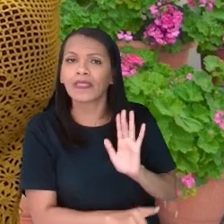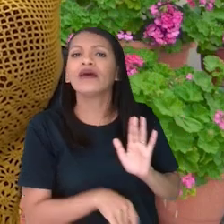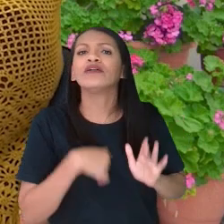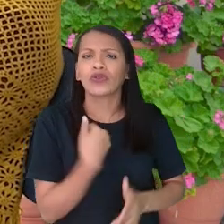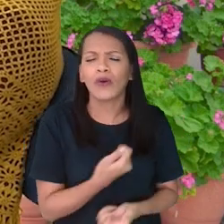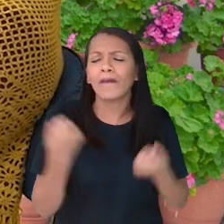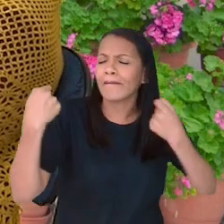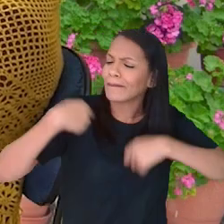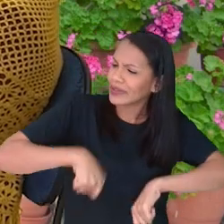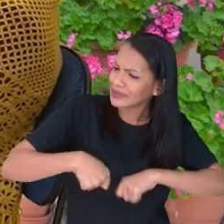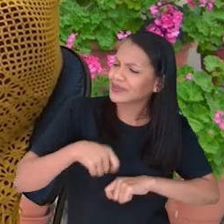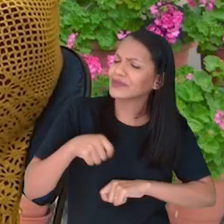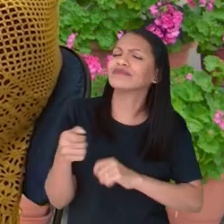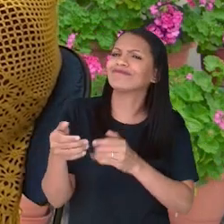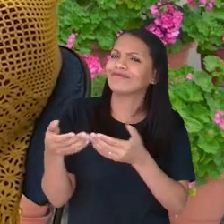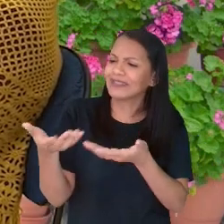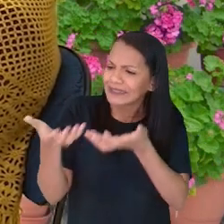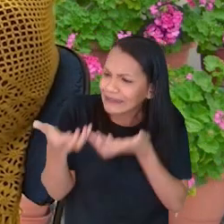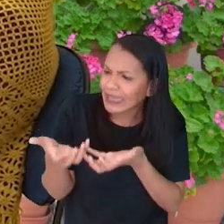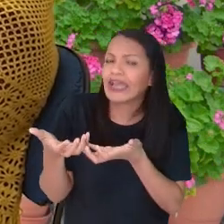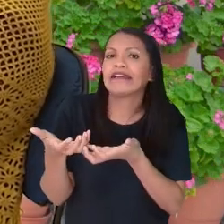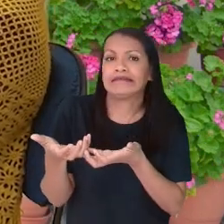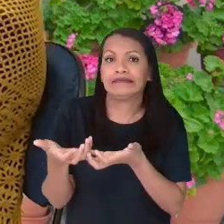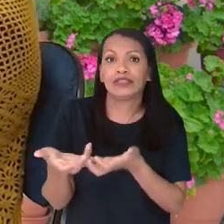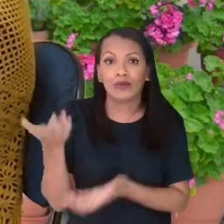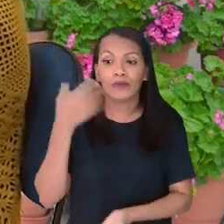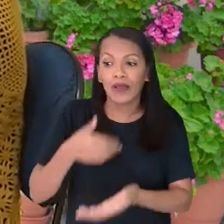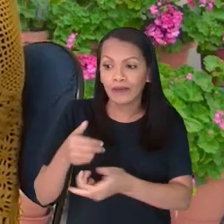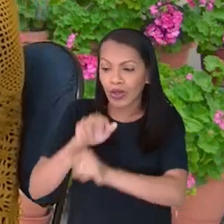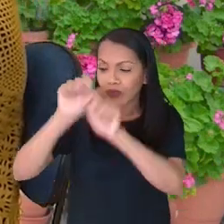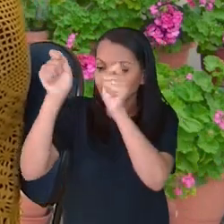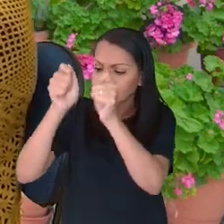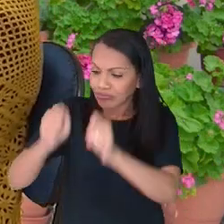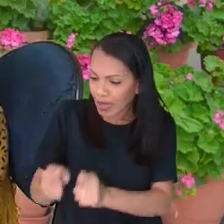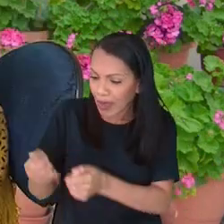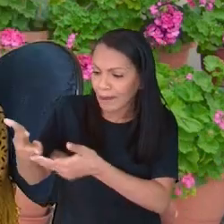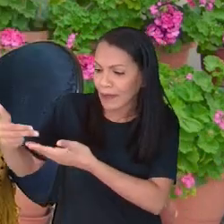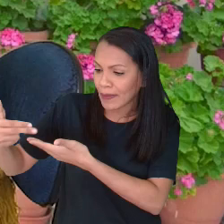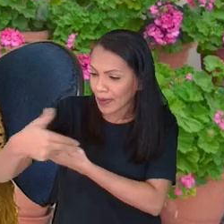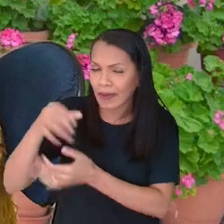o estabelecido. Sim aos ateliês de pintura e modelagem.